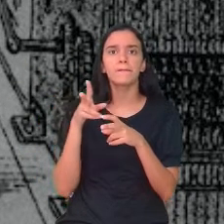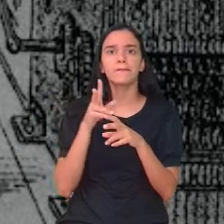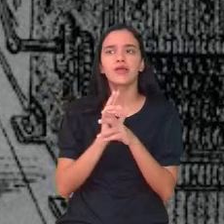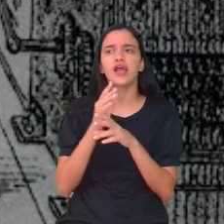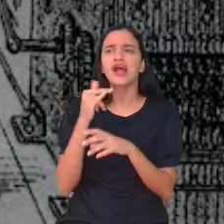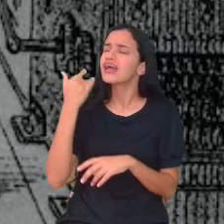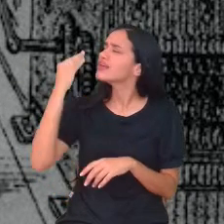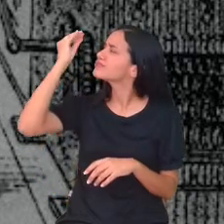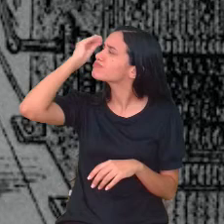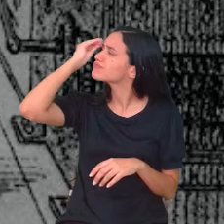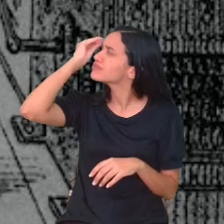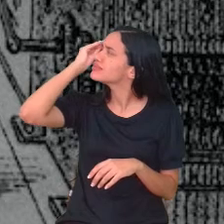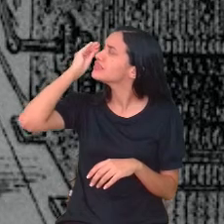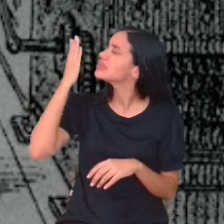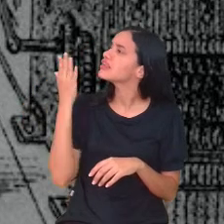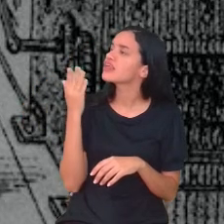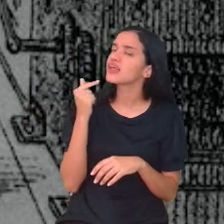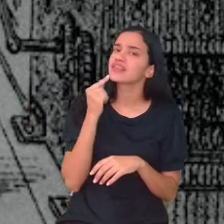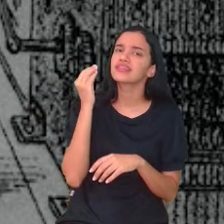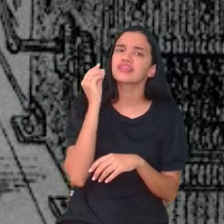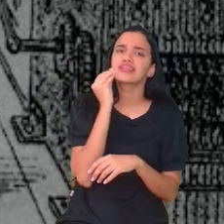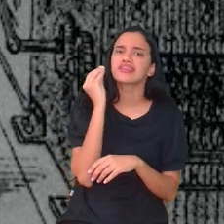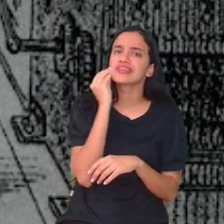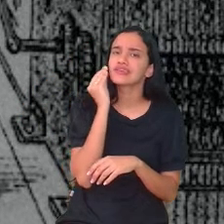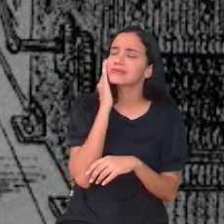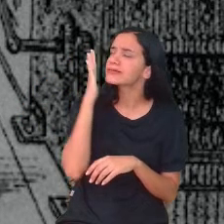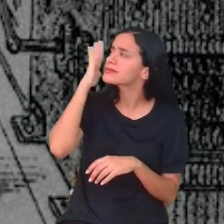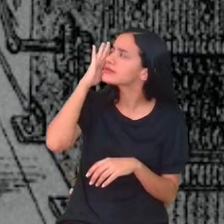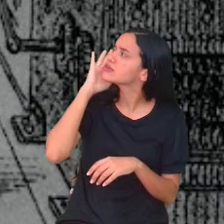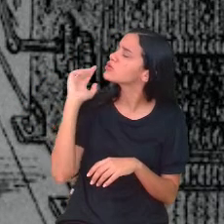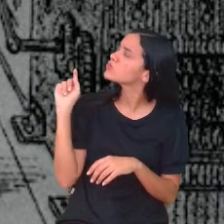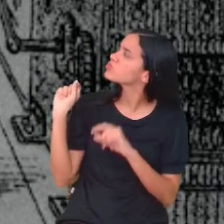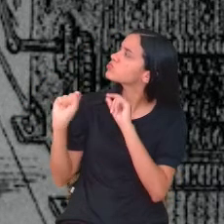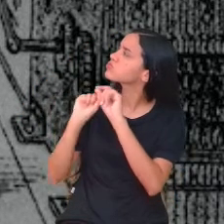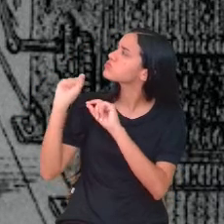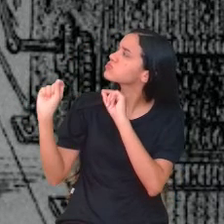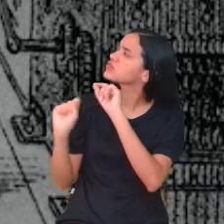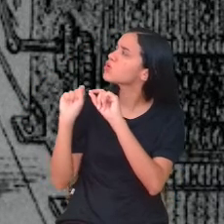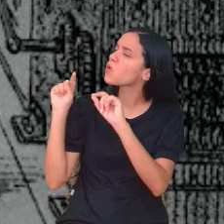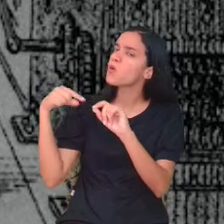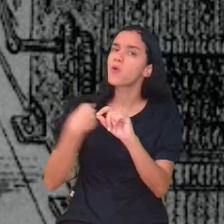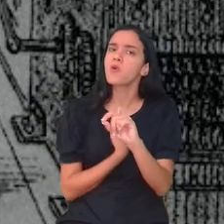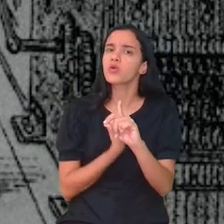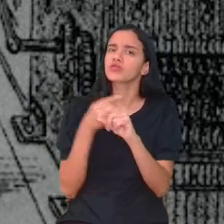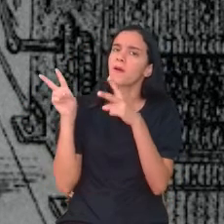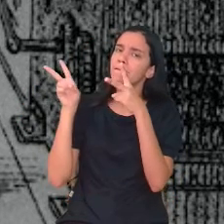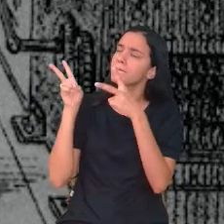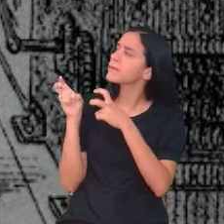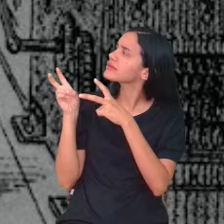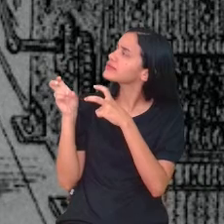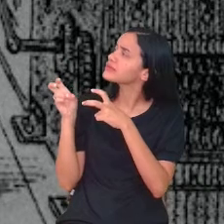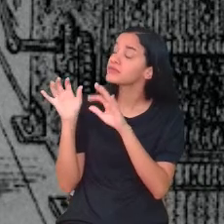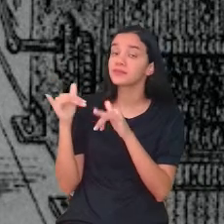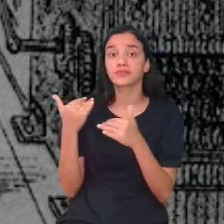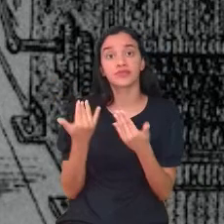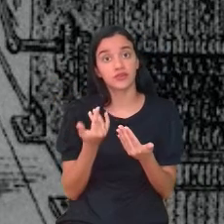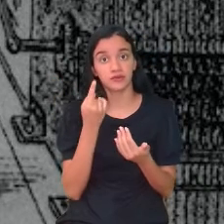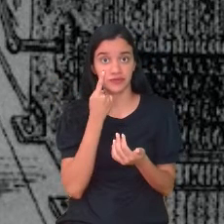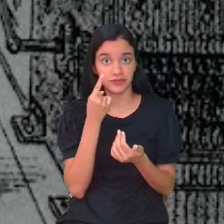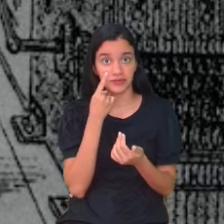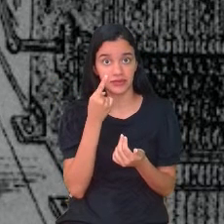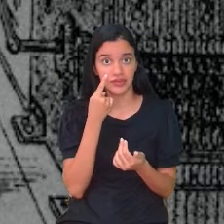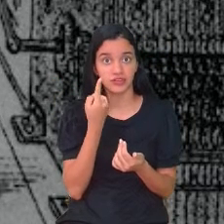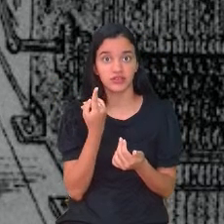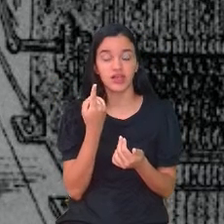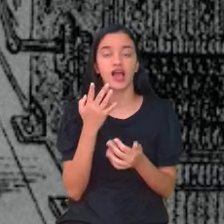Tenta entender o que é que a gente vê na imagem aí, ó. Olha, o que é que a gente observa a imagem. Vejam,